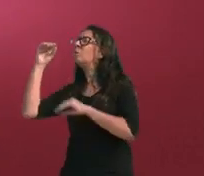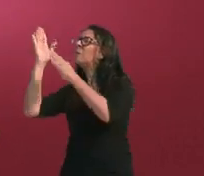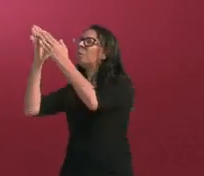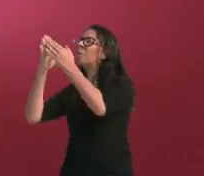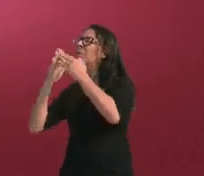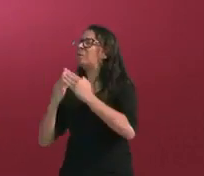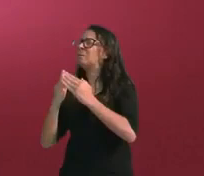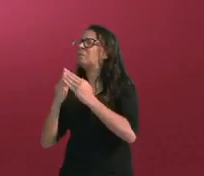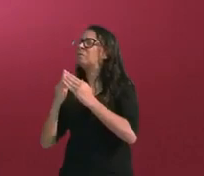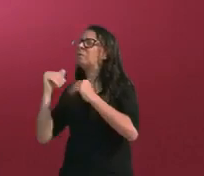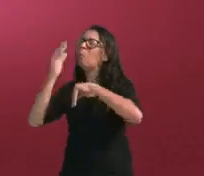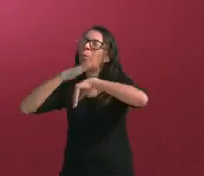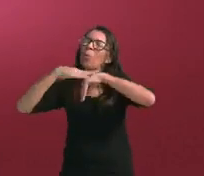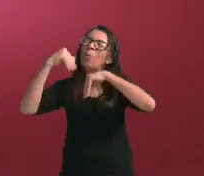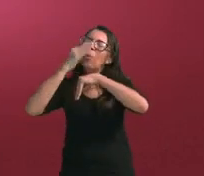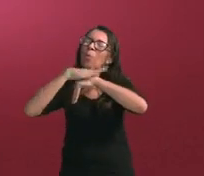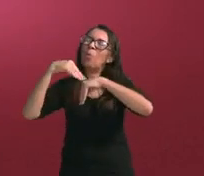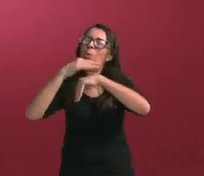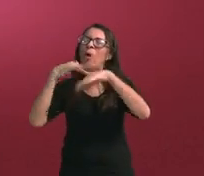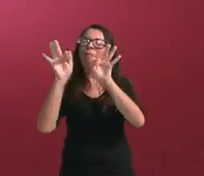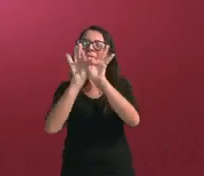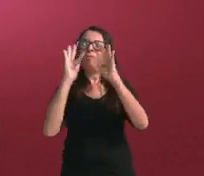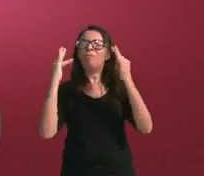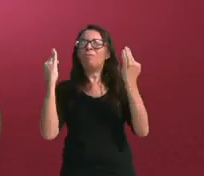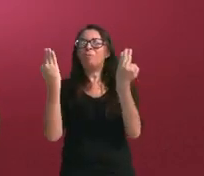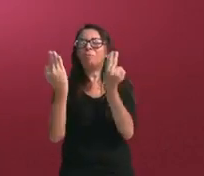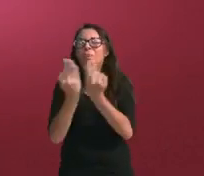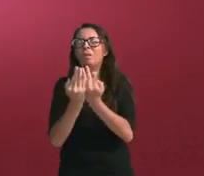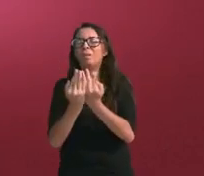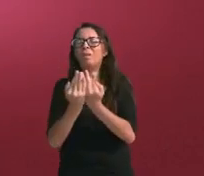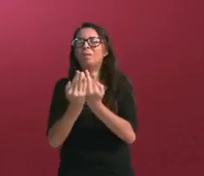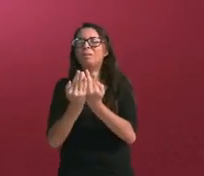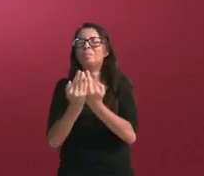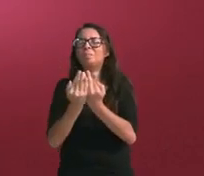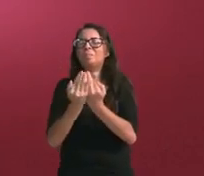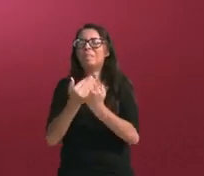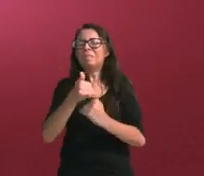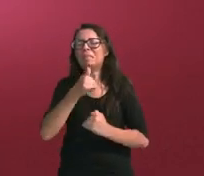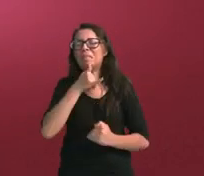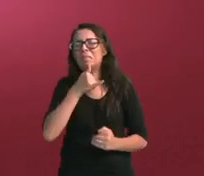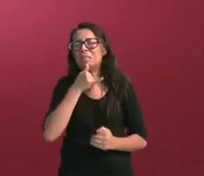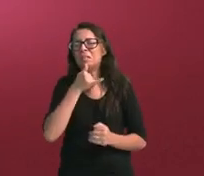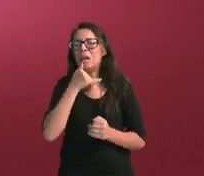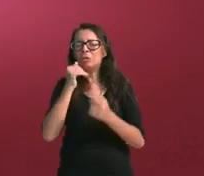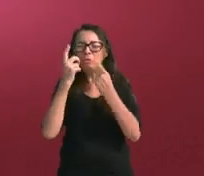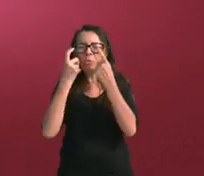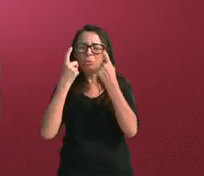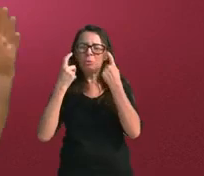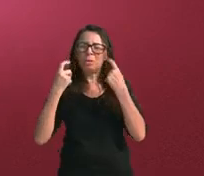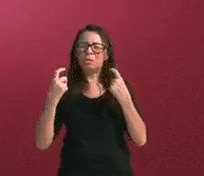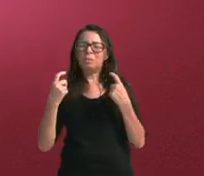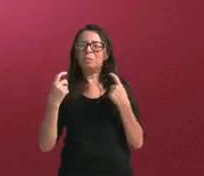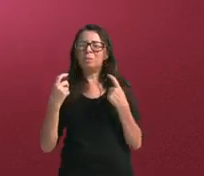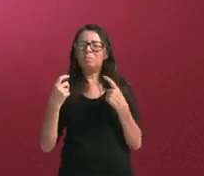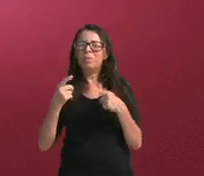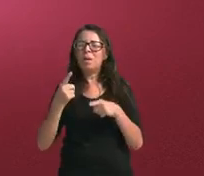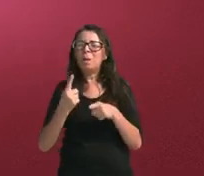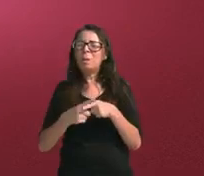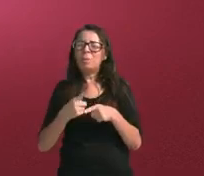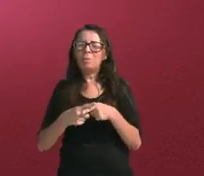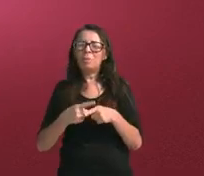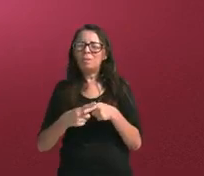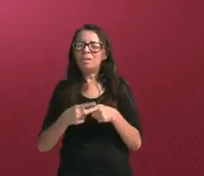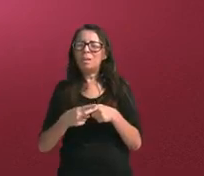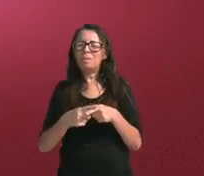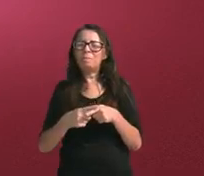consolar e fortalecer, ó Pai, e que o Senhor venha, ó Deus, agir, se for da Tua vontade, ó Pai, para conter o avanço